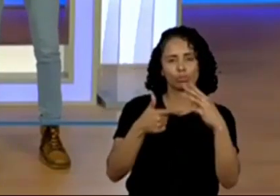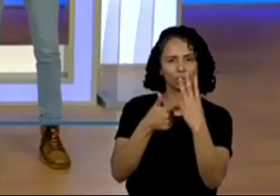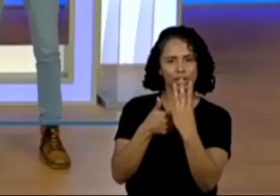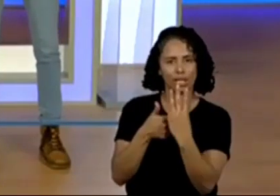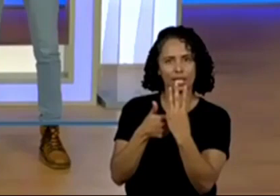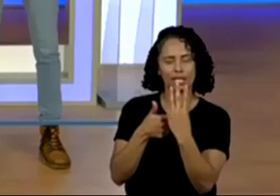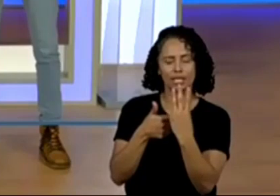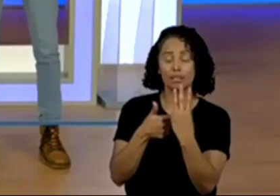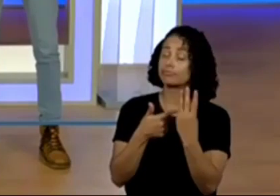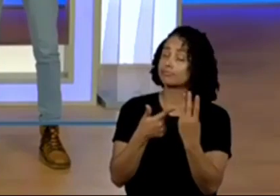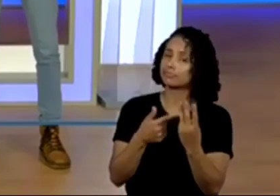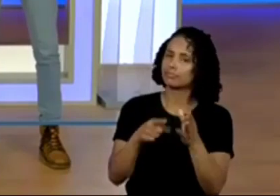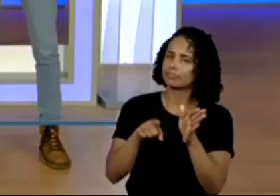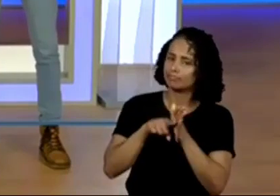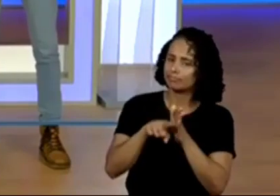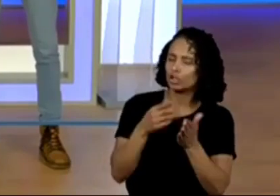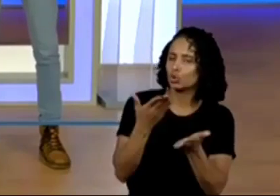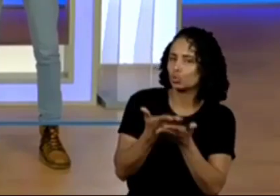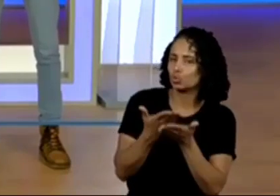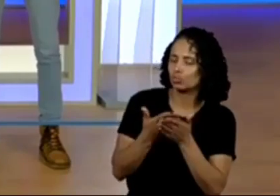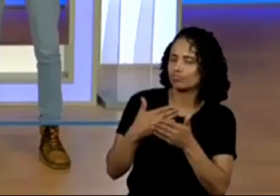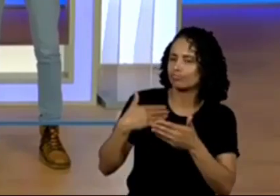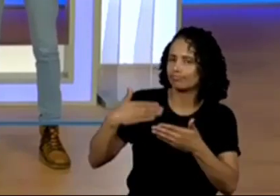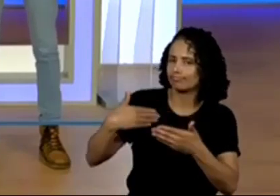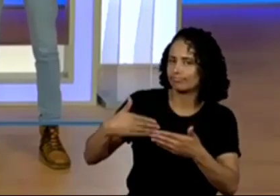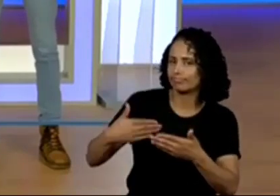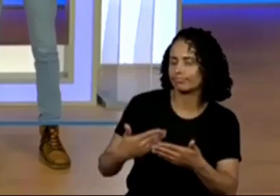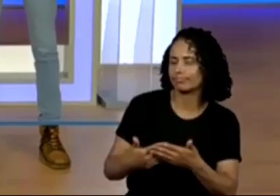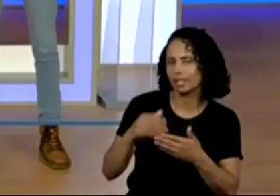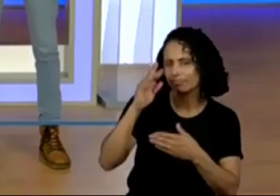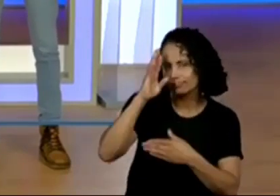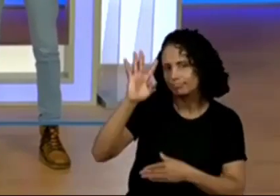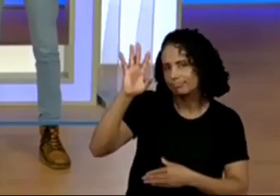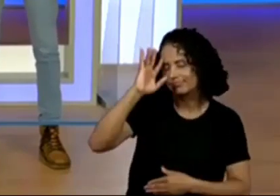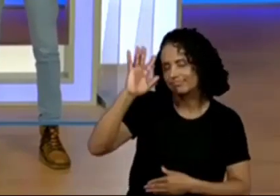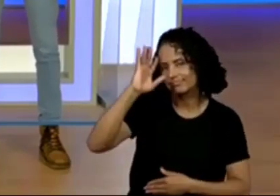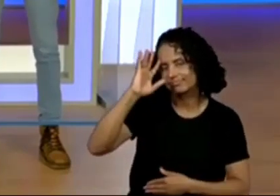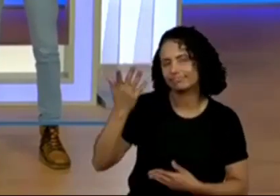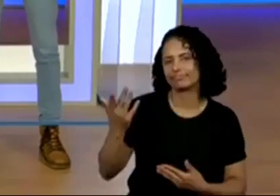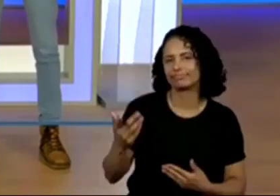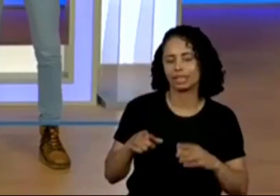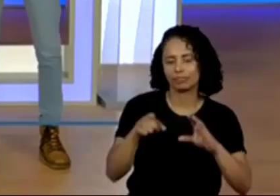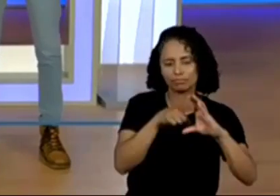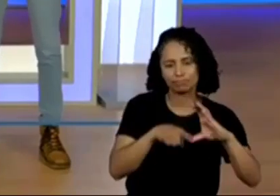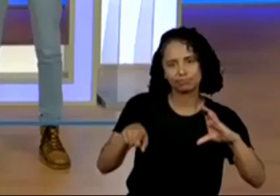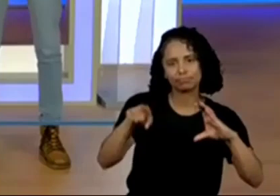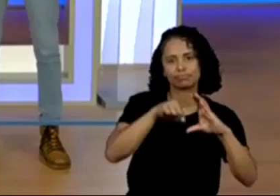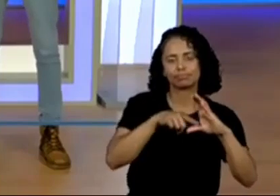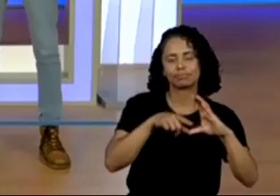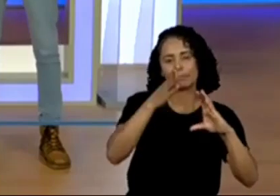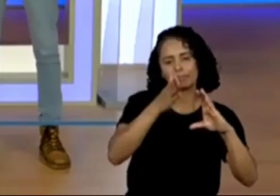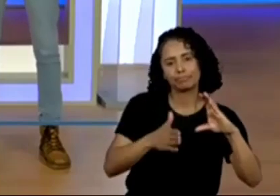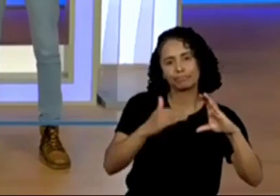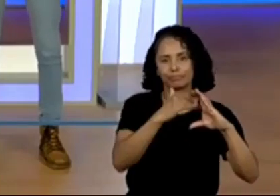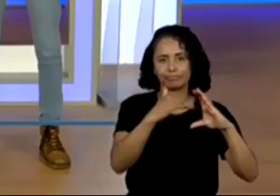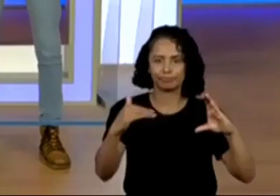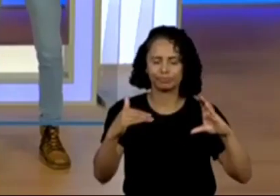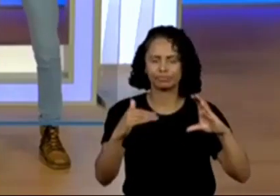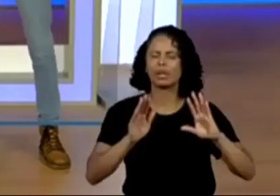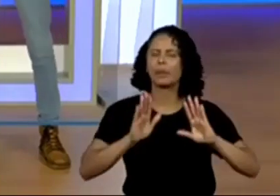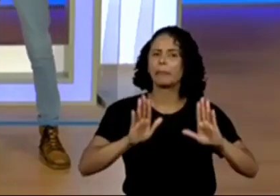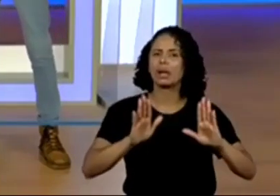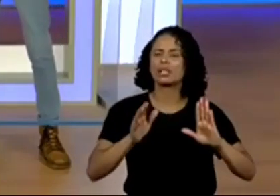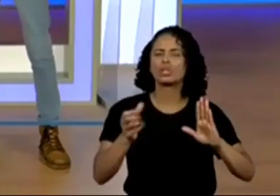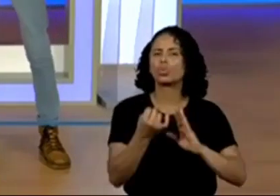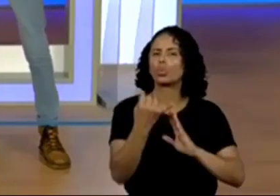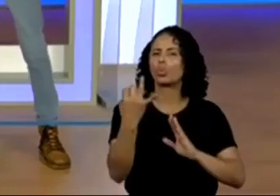que estudaremos e aprenderemos no decorrer da aula. Vamos refletir sobre isso. Partes de um todo, de um inteiro. Mas em partes?